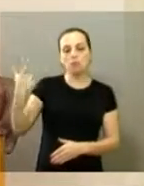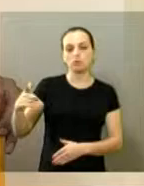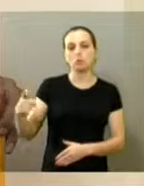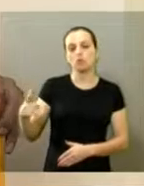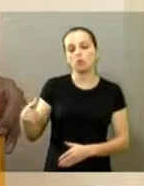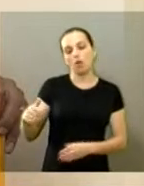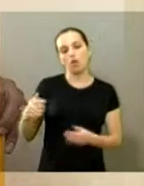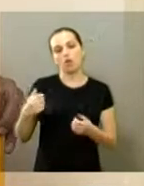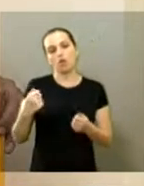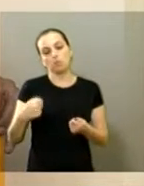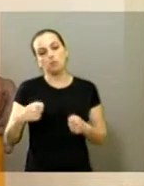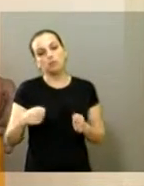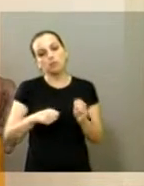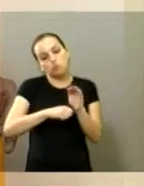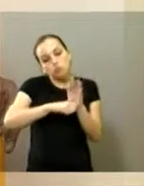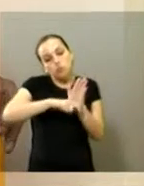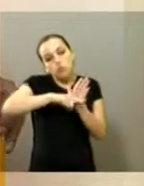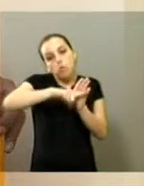se aumentar